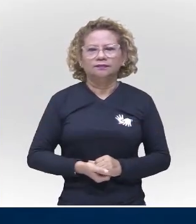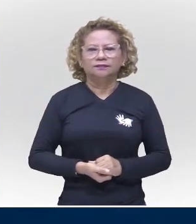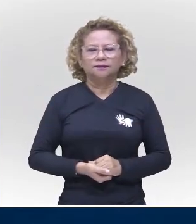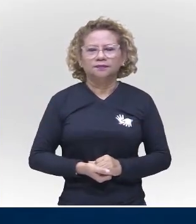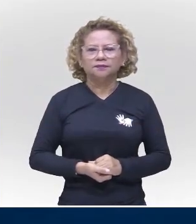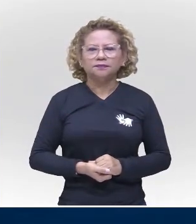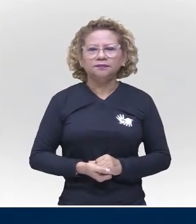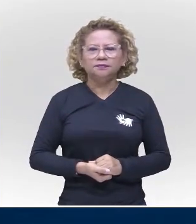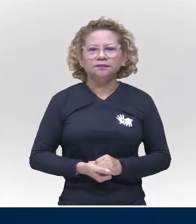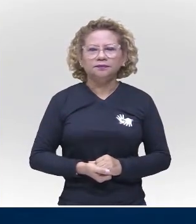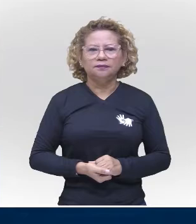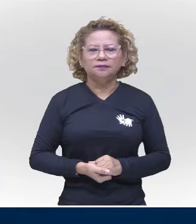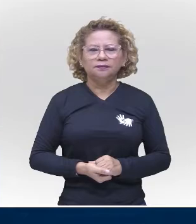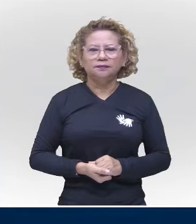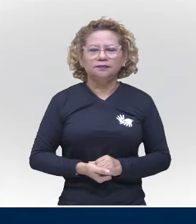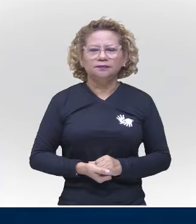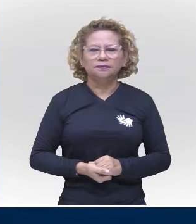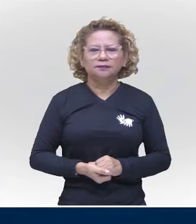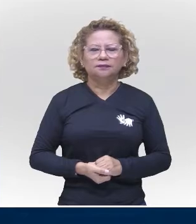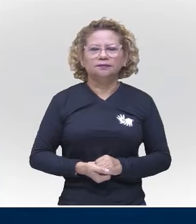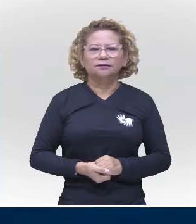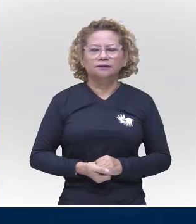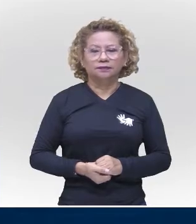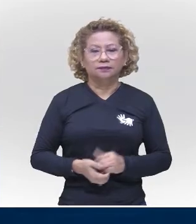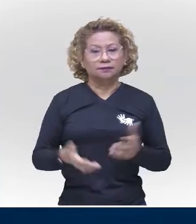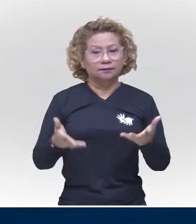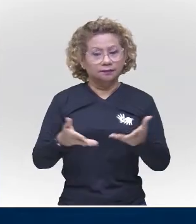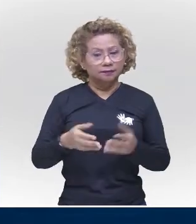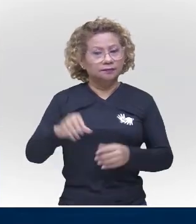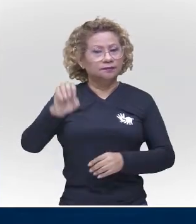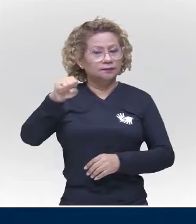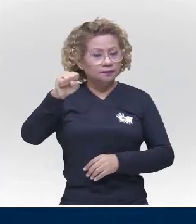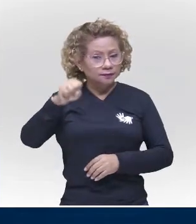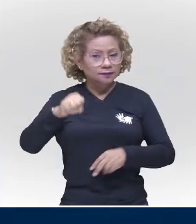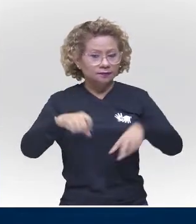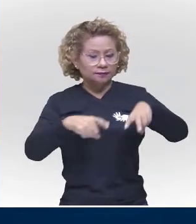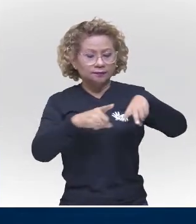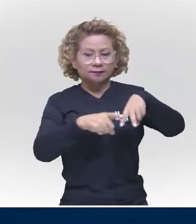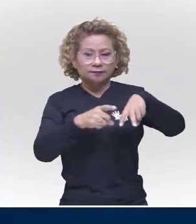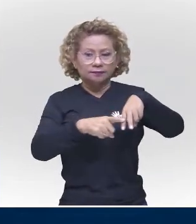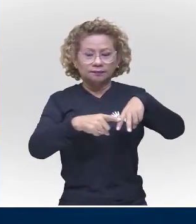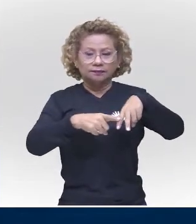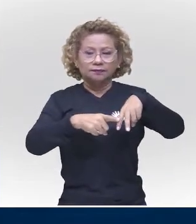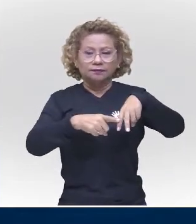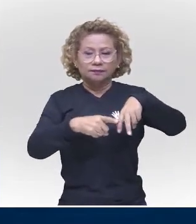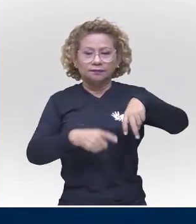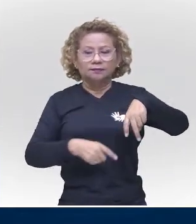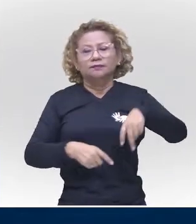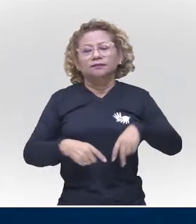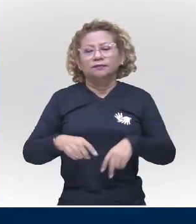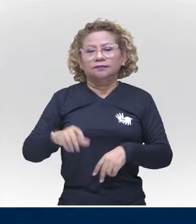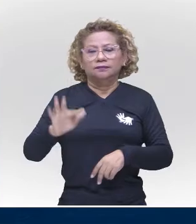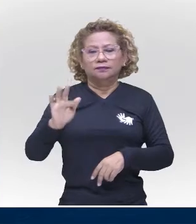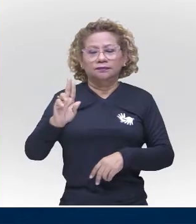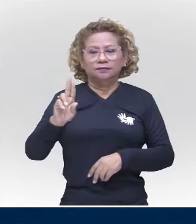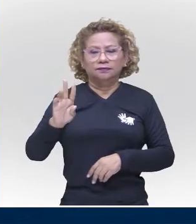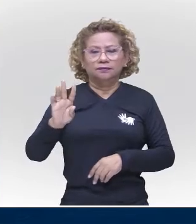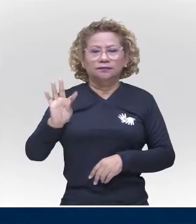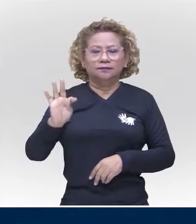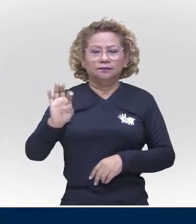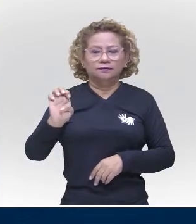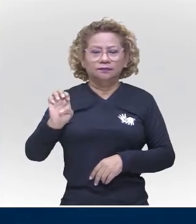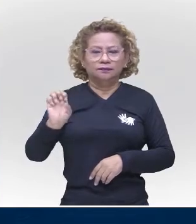para vocês foi o futsal, que também é um esporte coletivo, criado por Juan Carlos